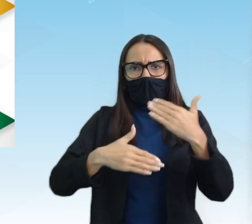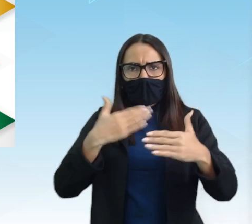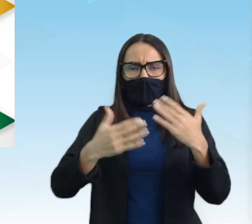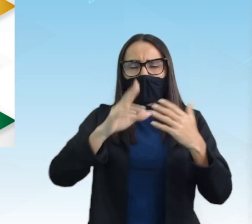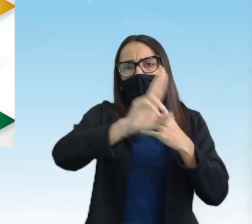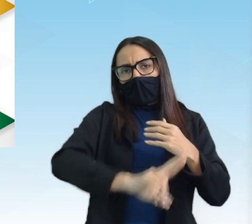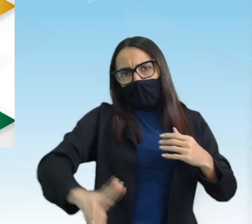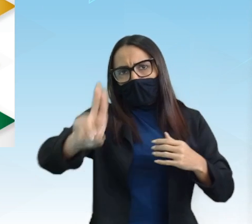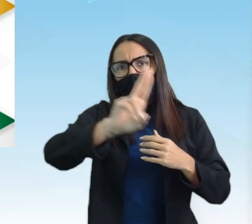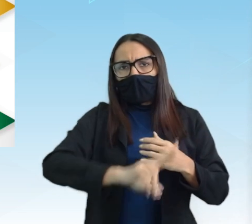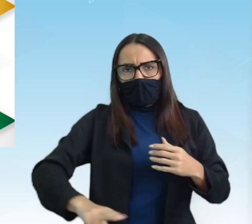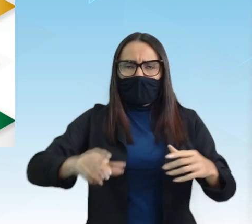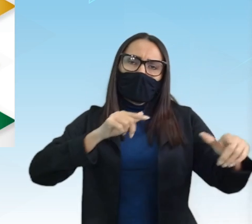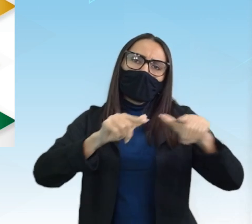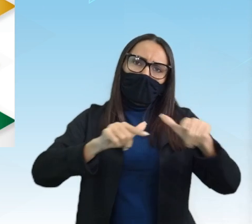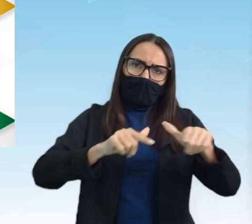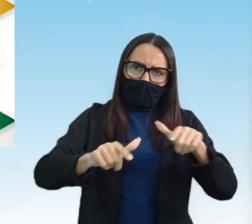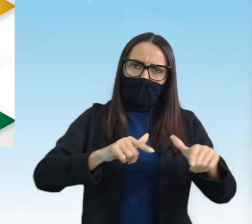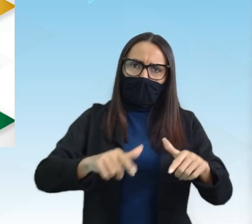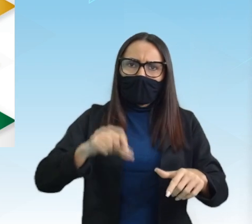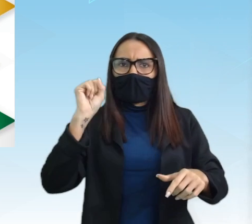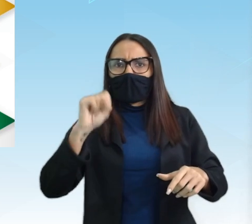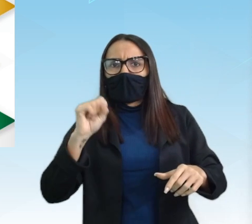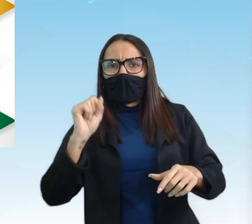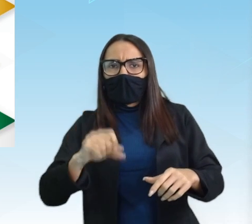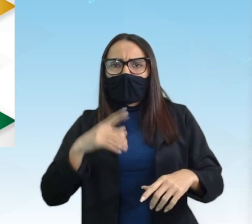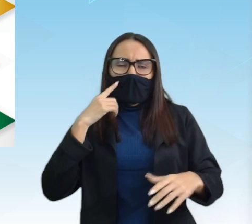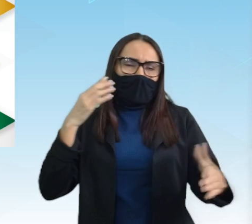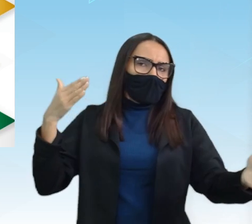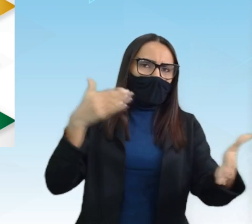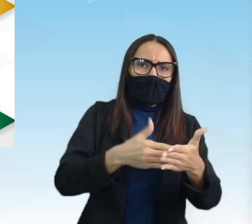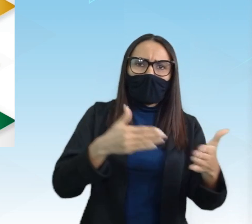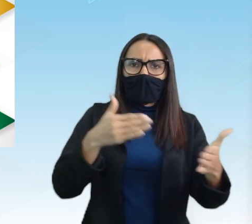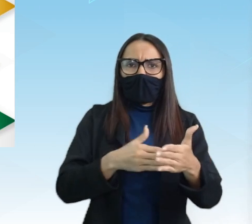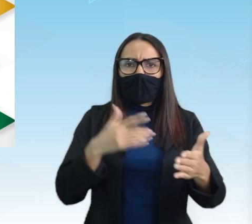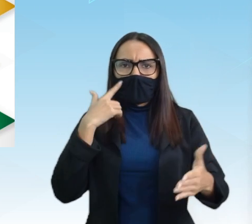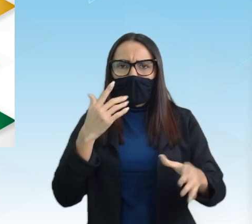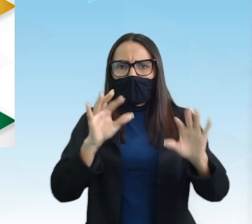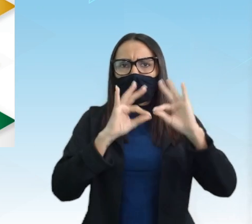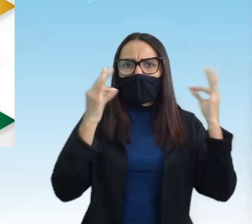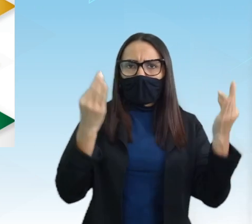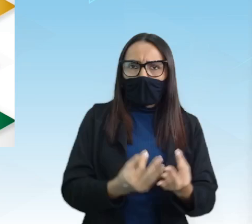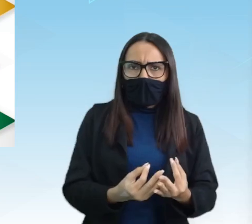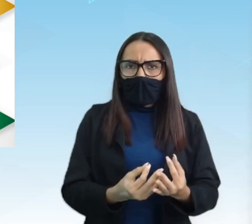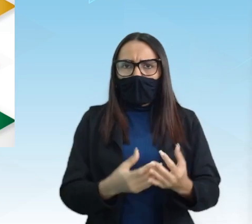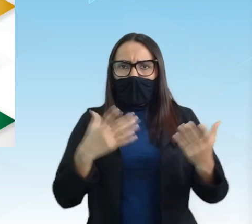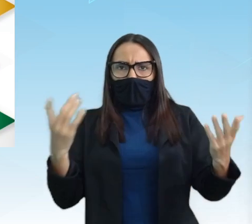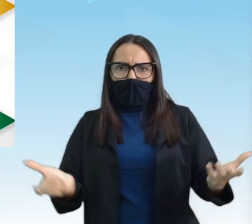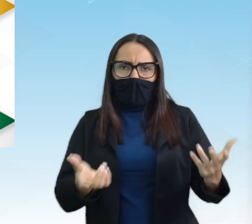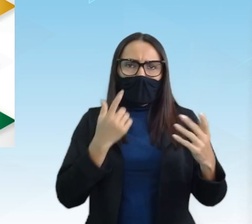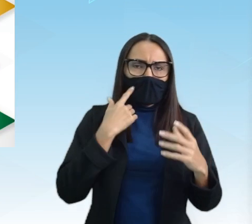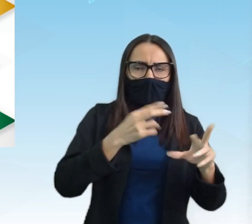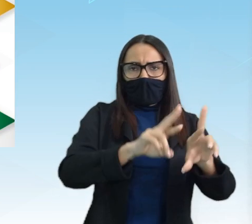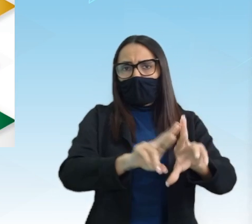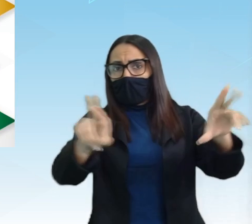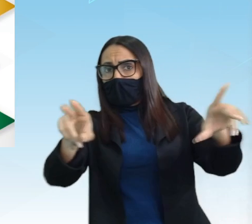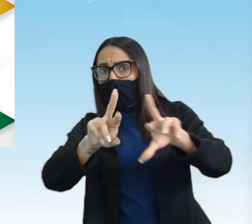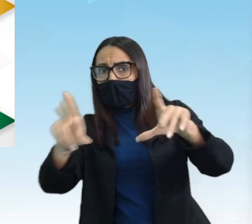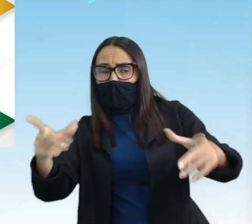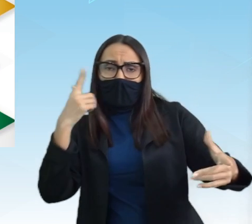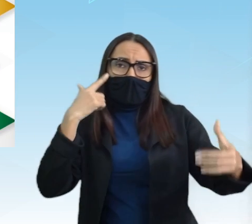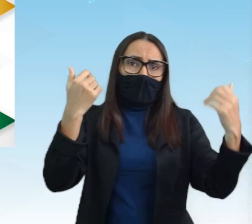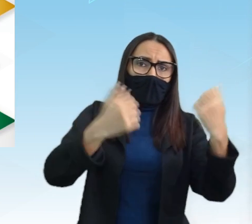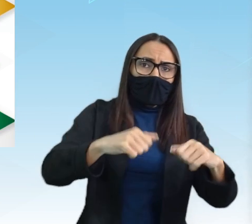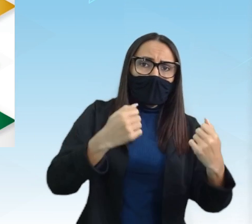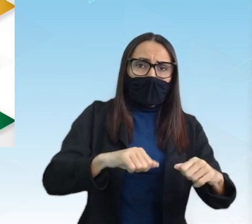utilizando muitos trabalhadores, não se limitando a mão de obra familiar. A única diferença do outro, gente, é que vai precisar de